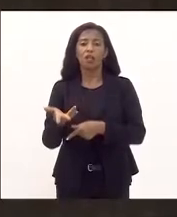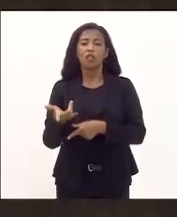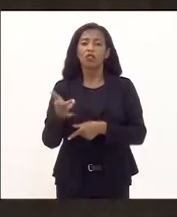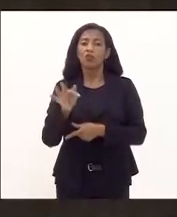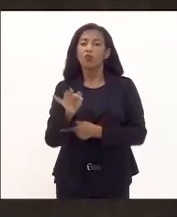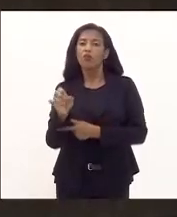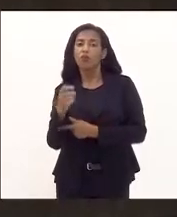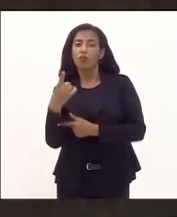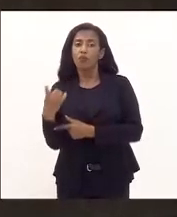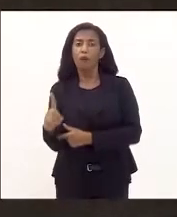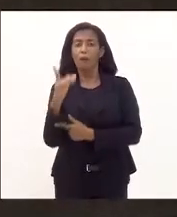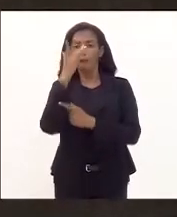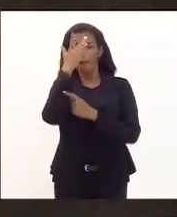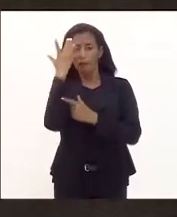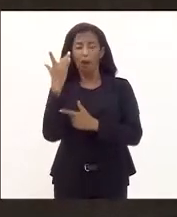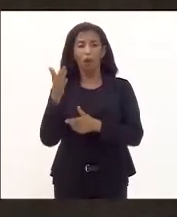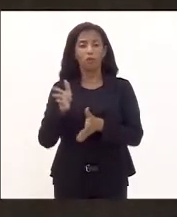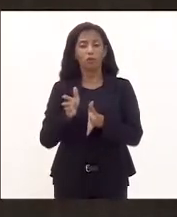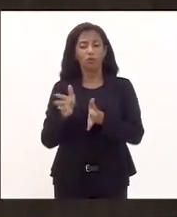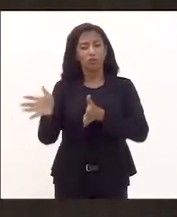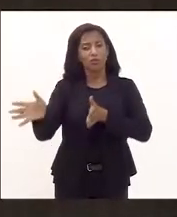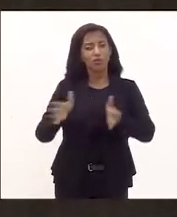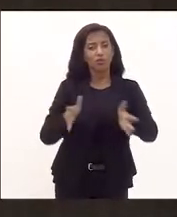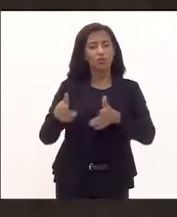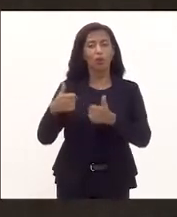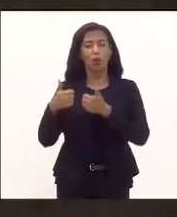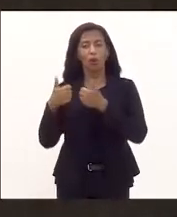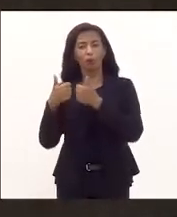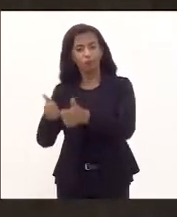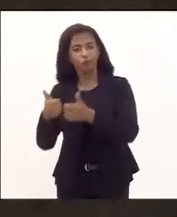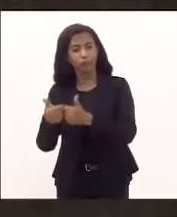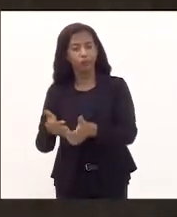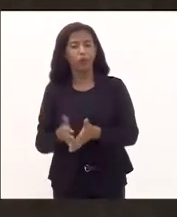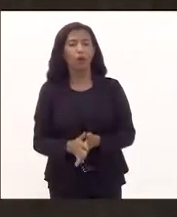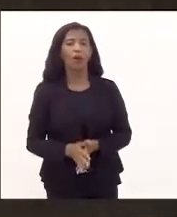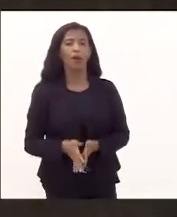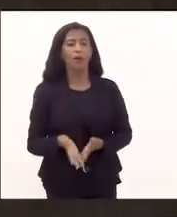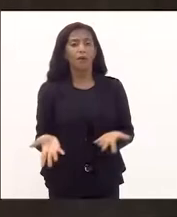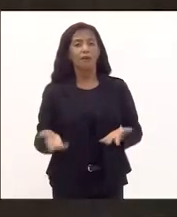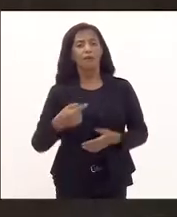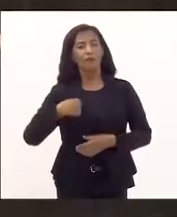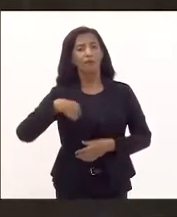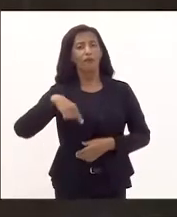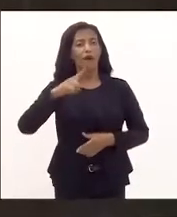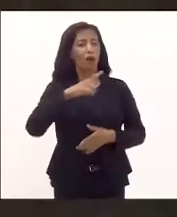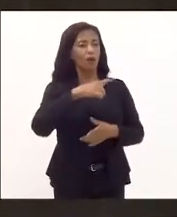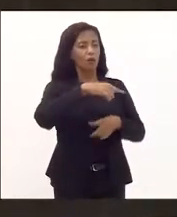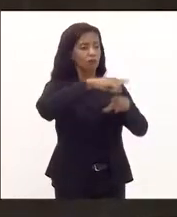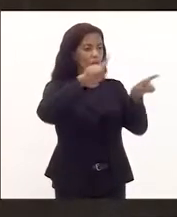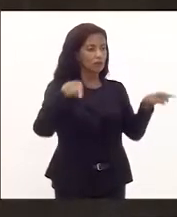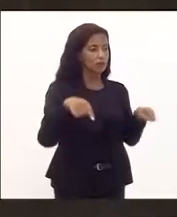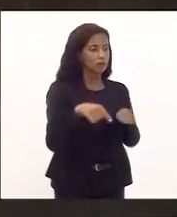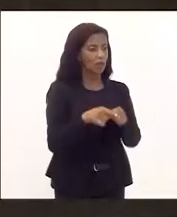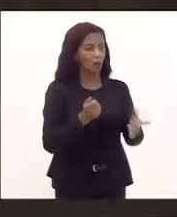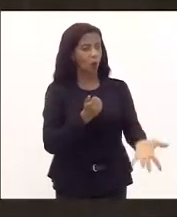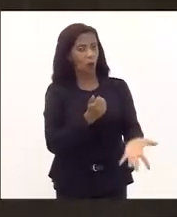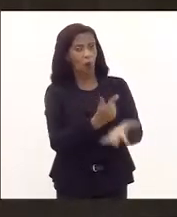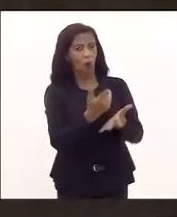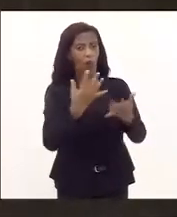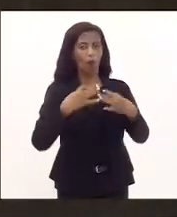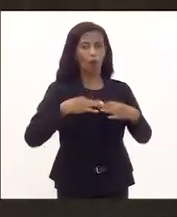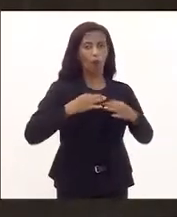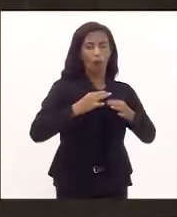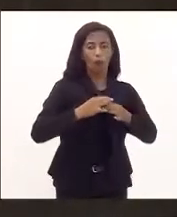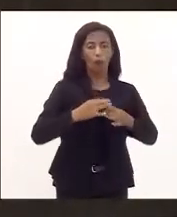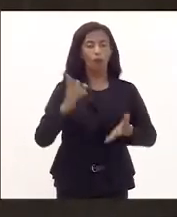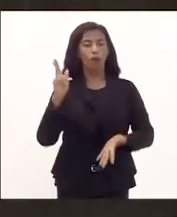formais, porque as pessoas se deslocam, usam transporte, vão, né, aos salões, compram roupa,